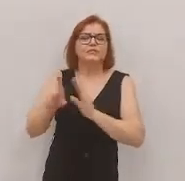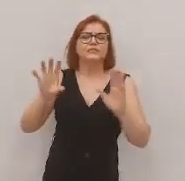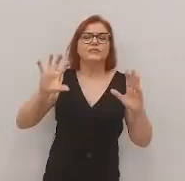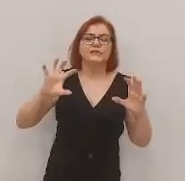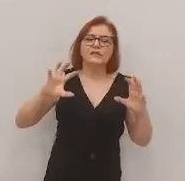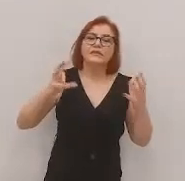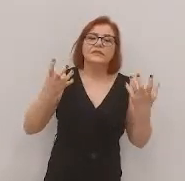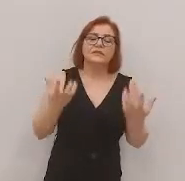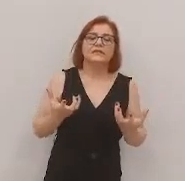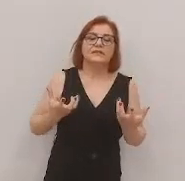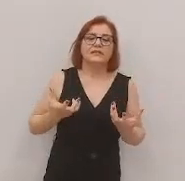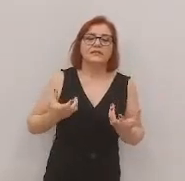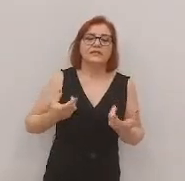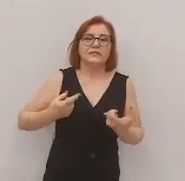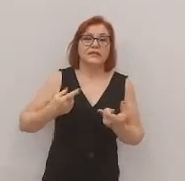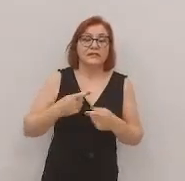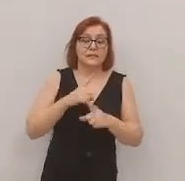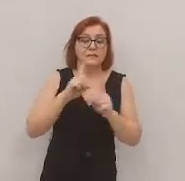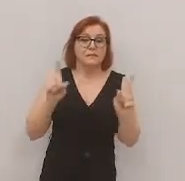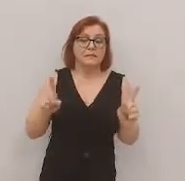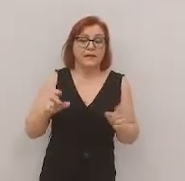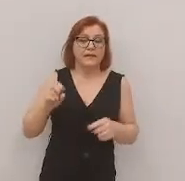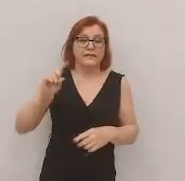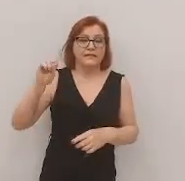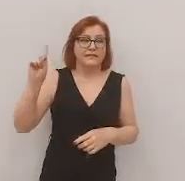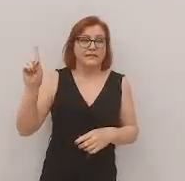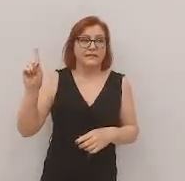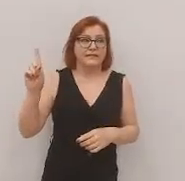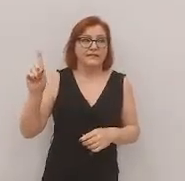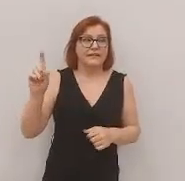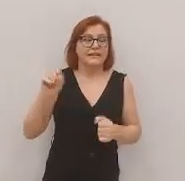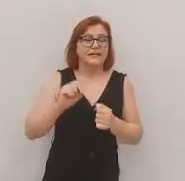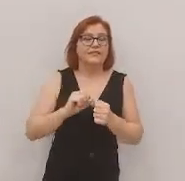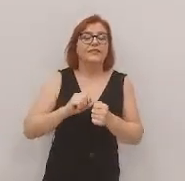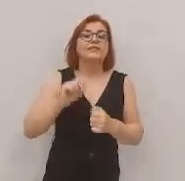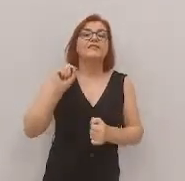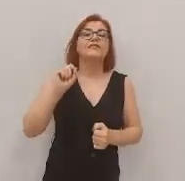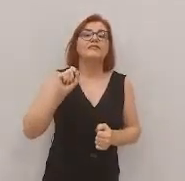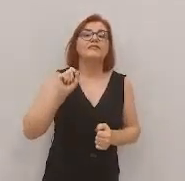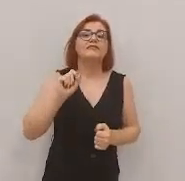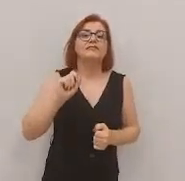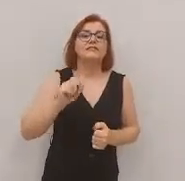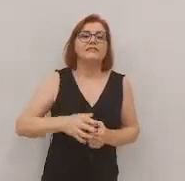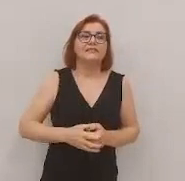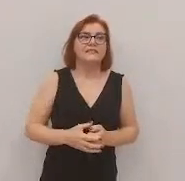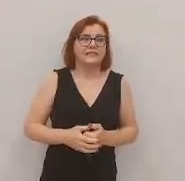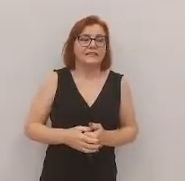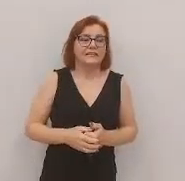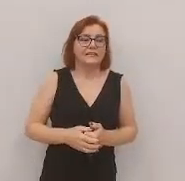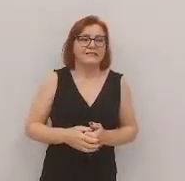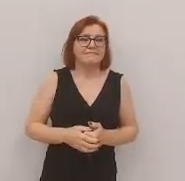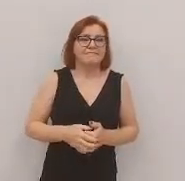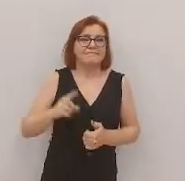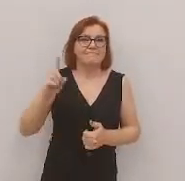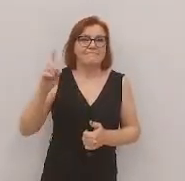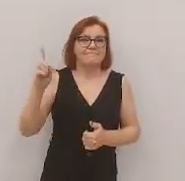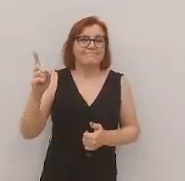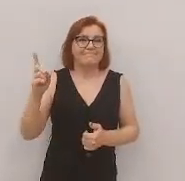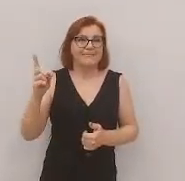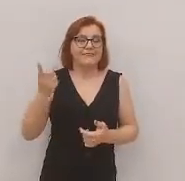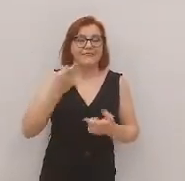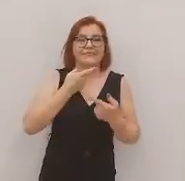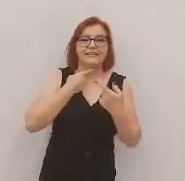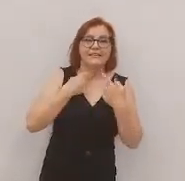acontecem. Mas Deus, irmãos, tudo que o Senhor faz, o Senhor tem uma intenção.